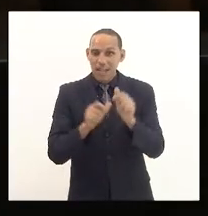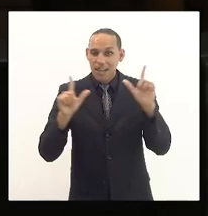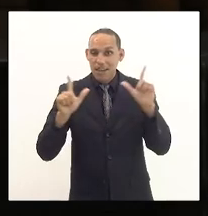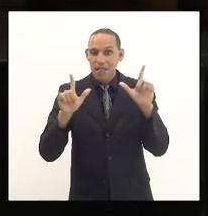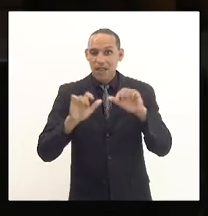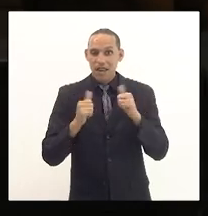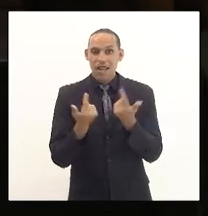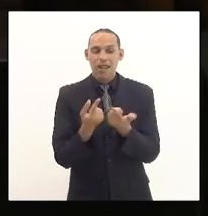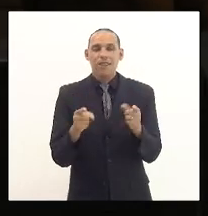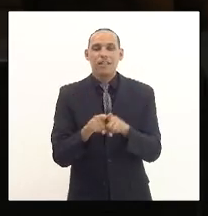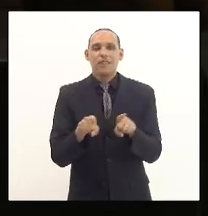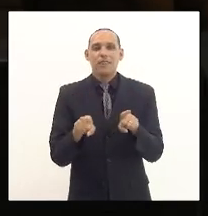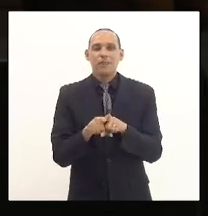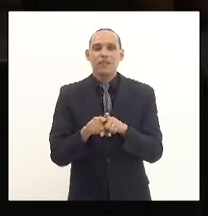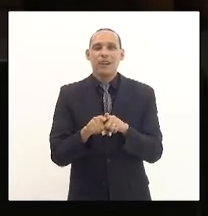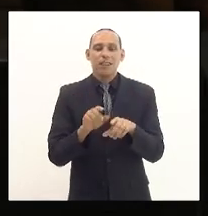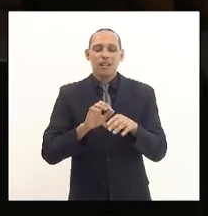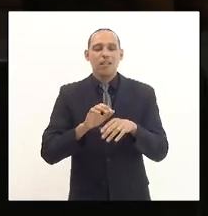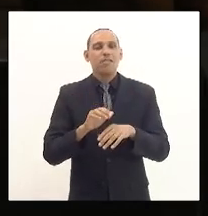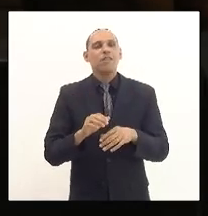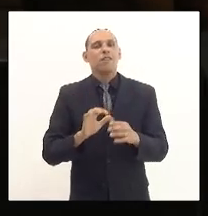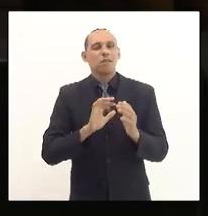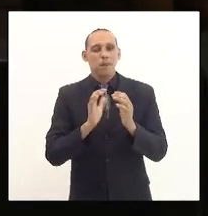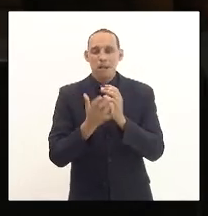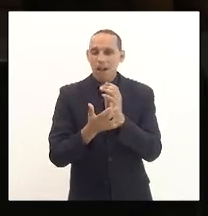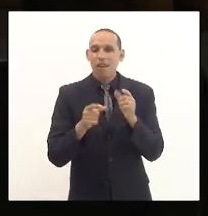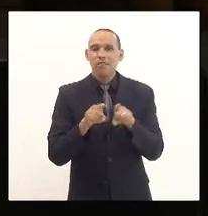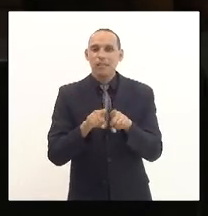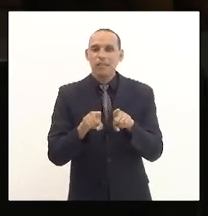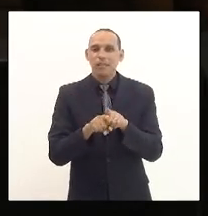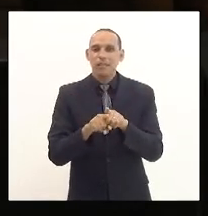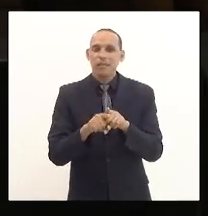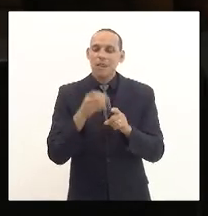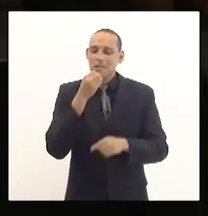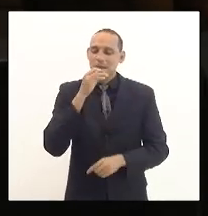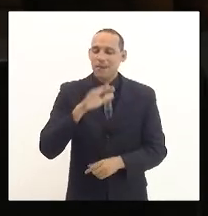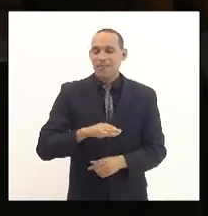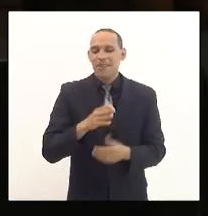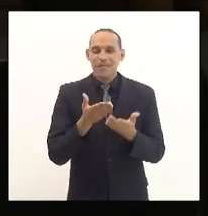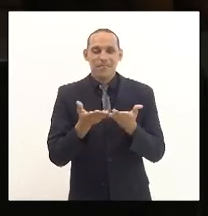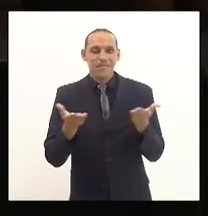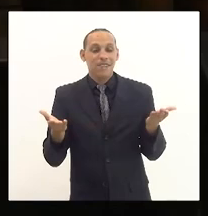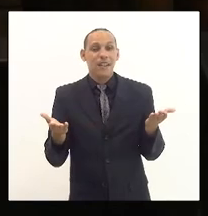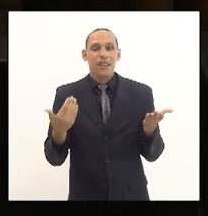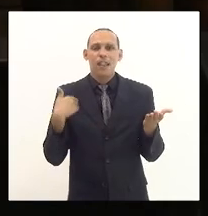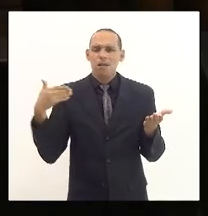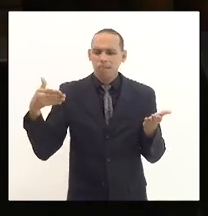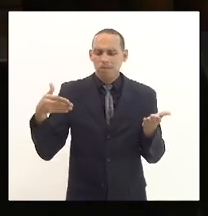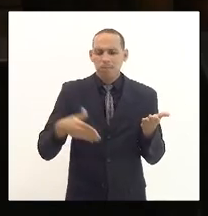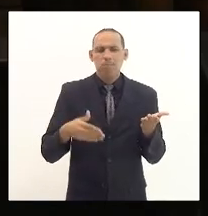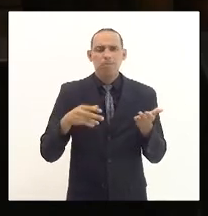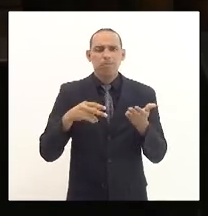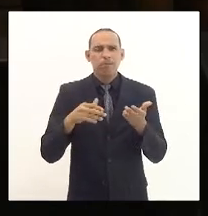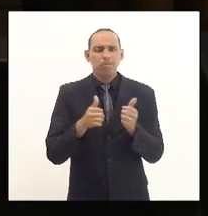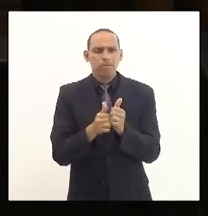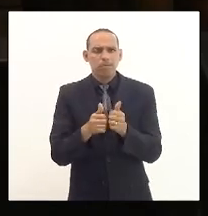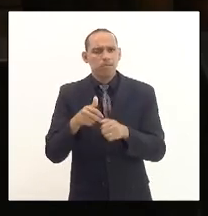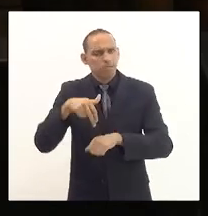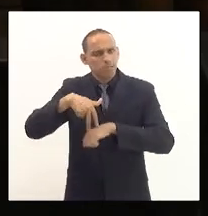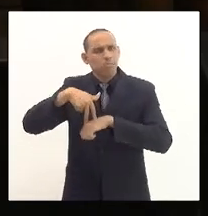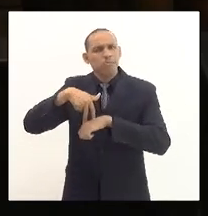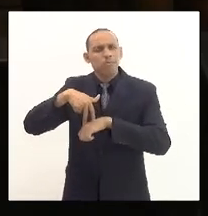TV alerj pelas redes sociais nossos cordiais Boa tarde vem aqui a essa Tribuna